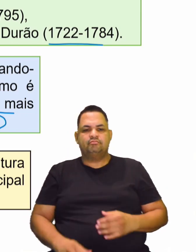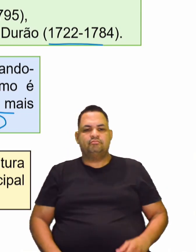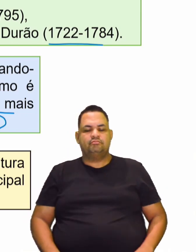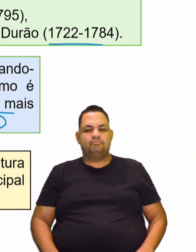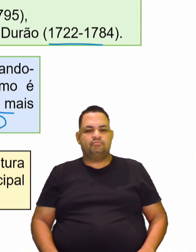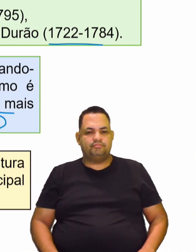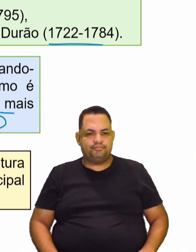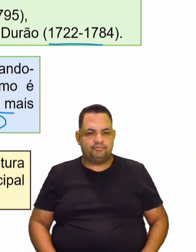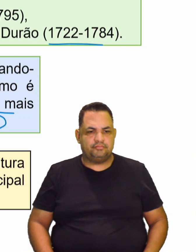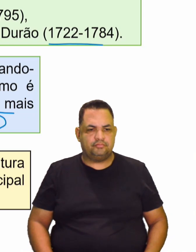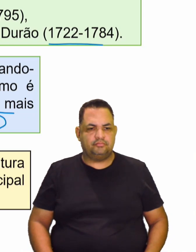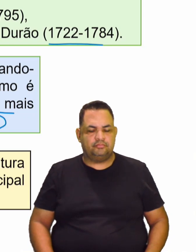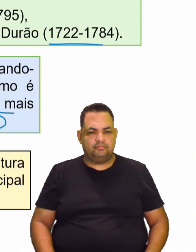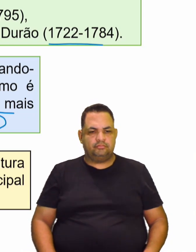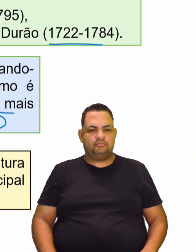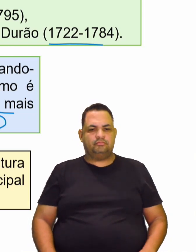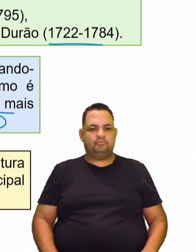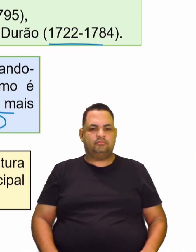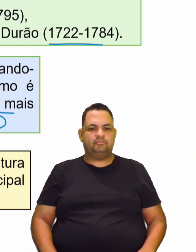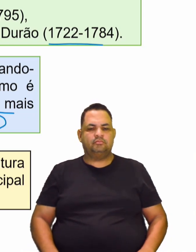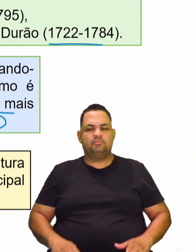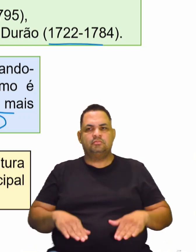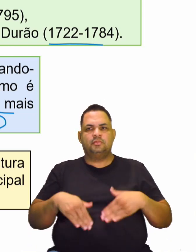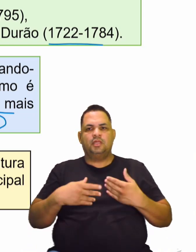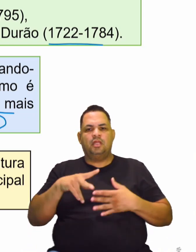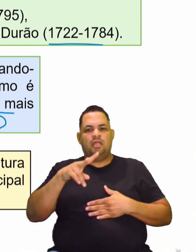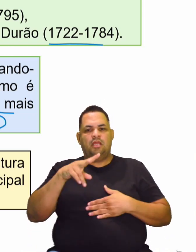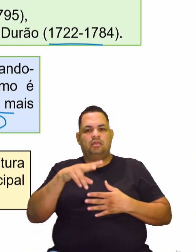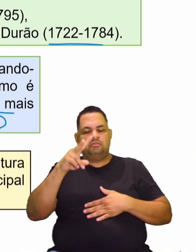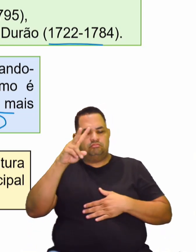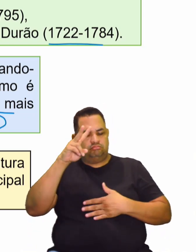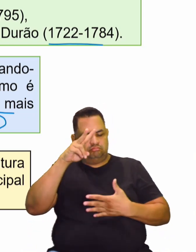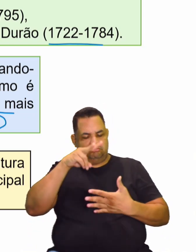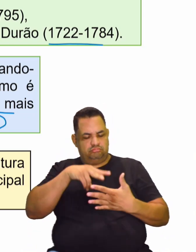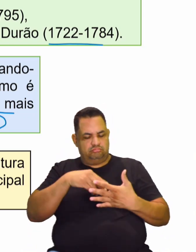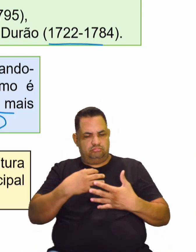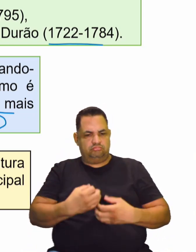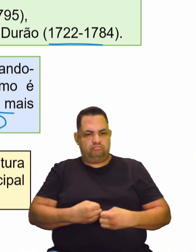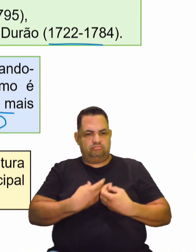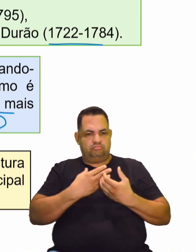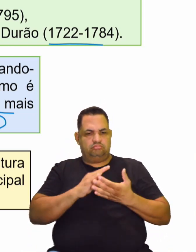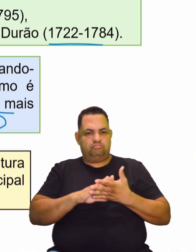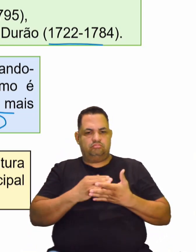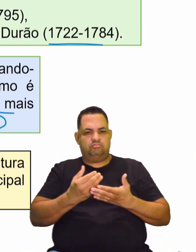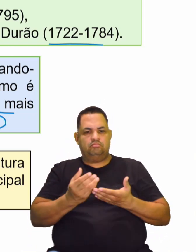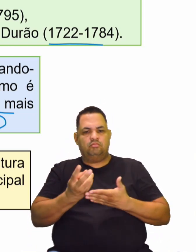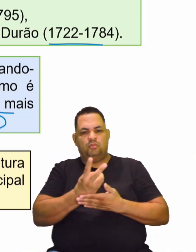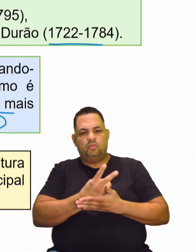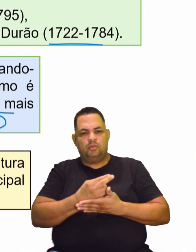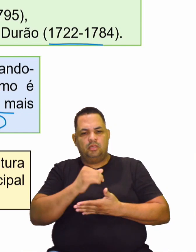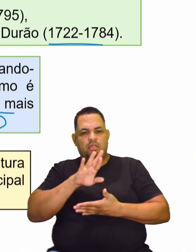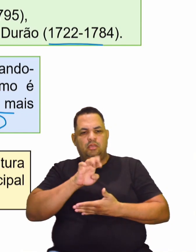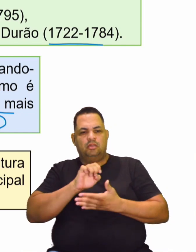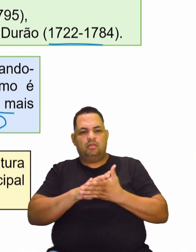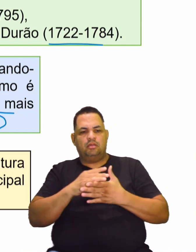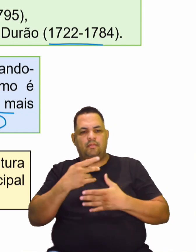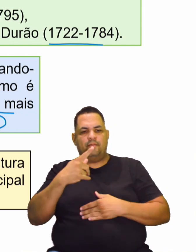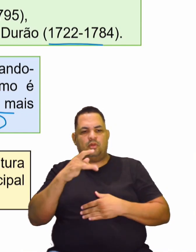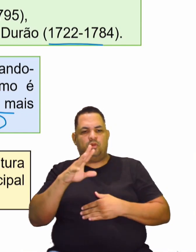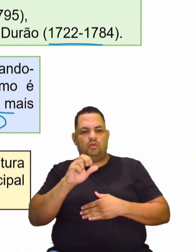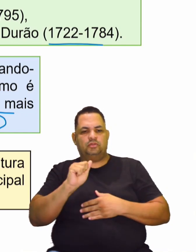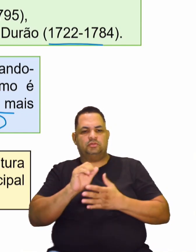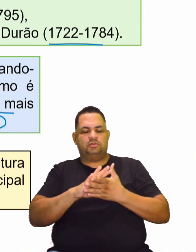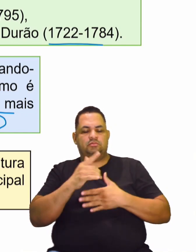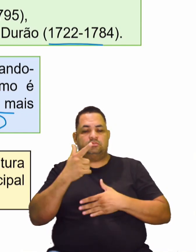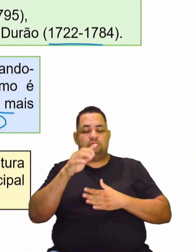que, né, a gente sempre, quando lê um poema, busca ali a rima, né? Só que a prosa é um texto